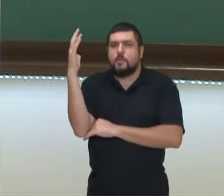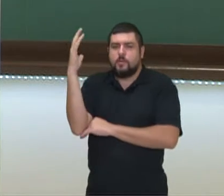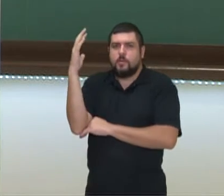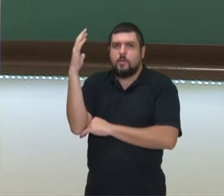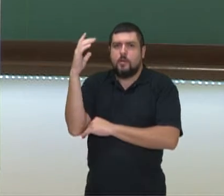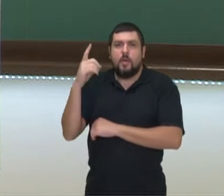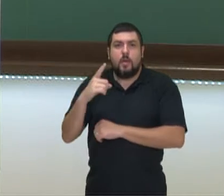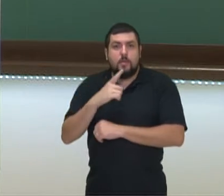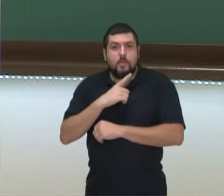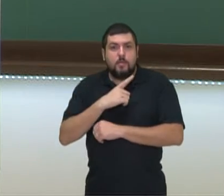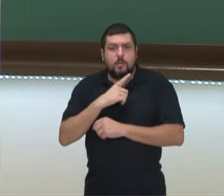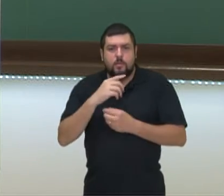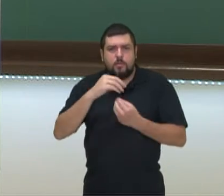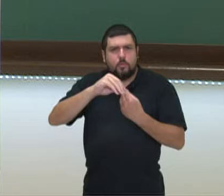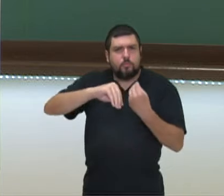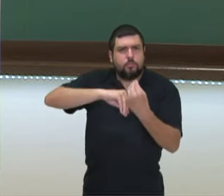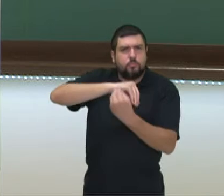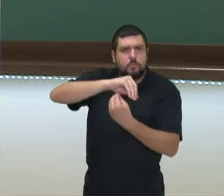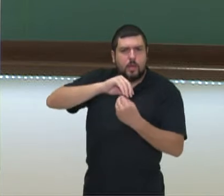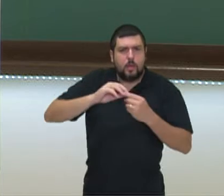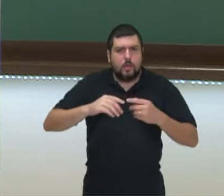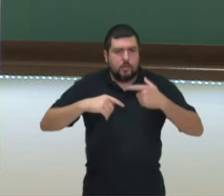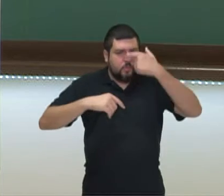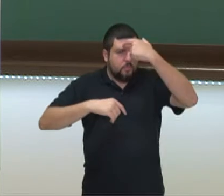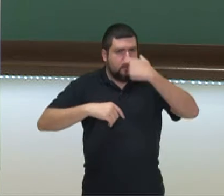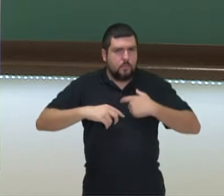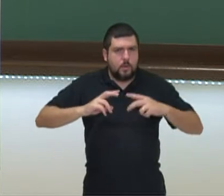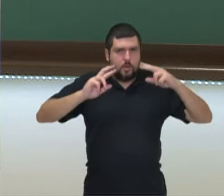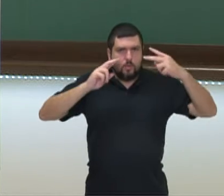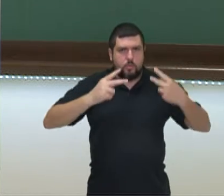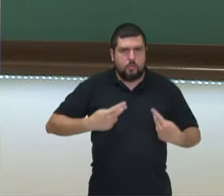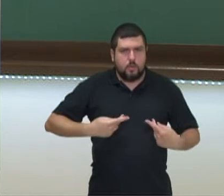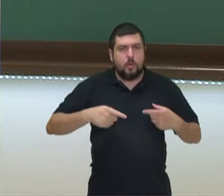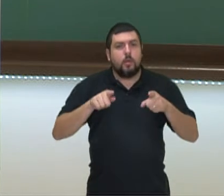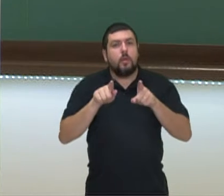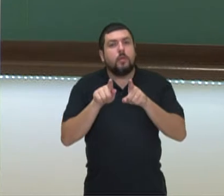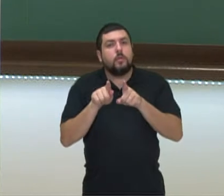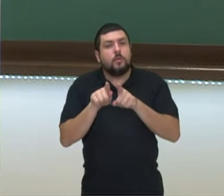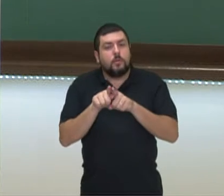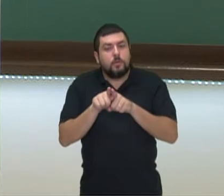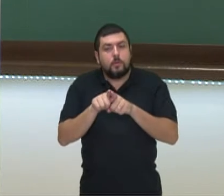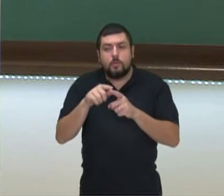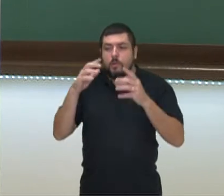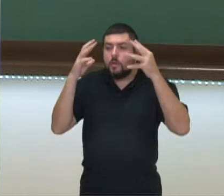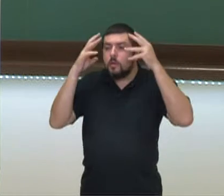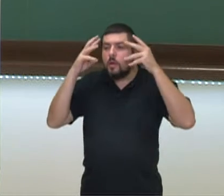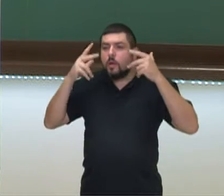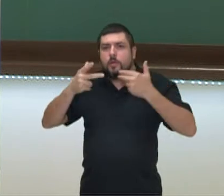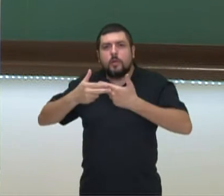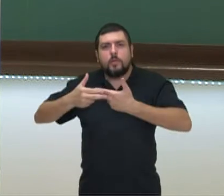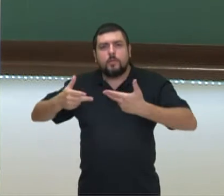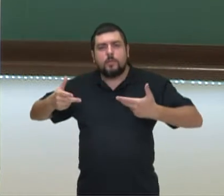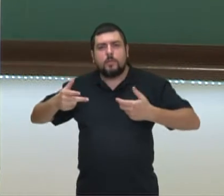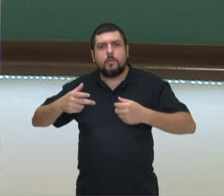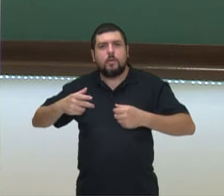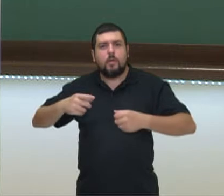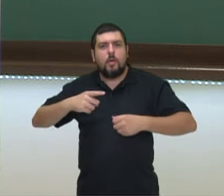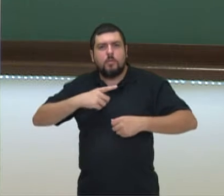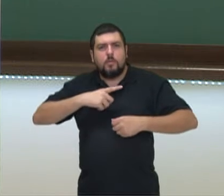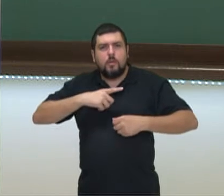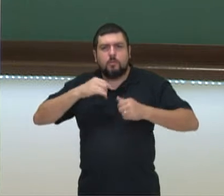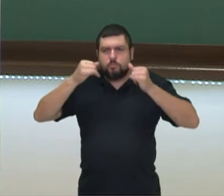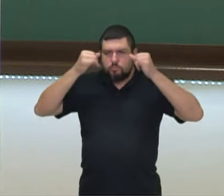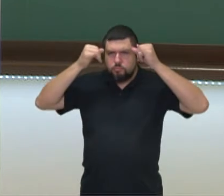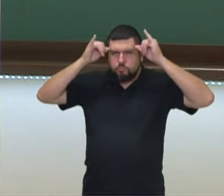humanos e de animais. Então, trazem esses elementos, né? O homem, o animal, cenas de caça, né?